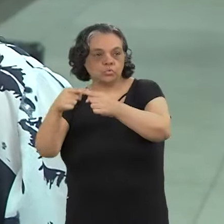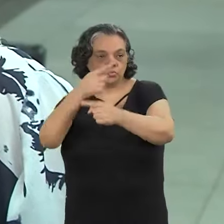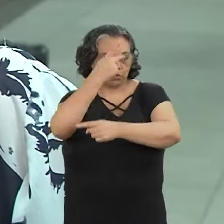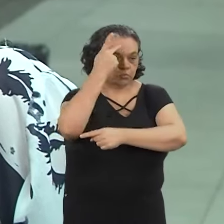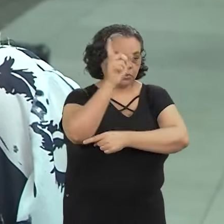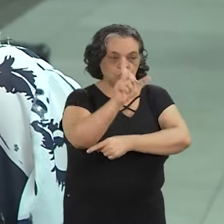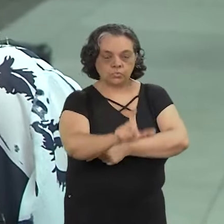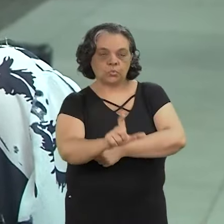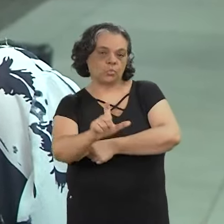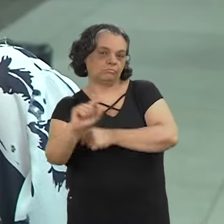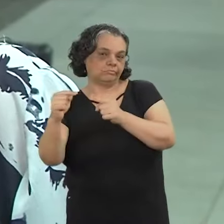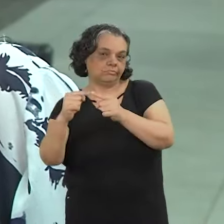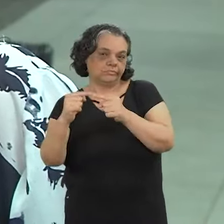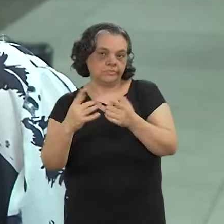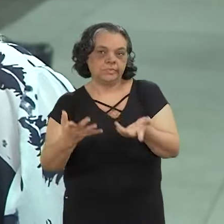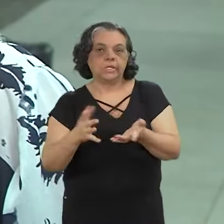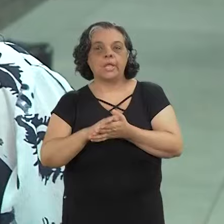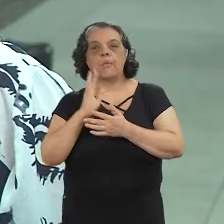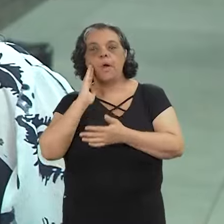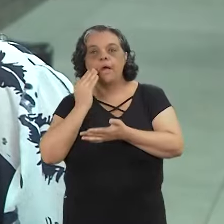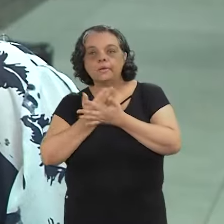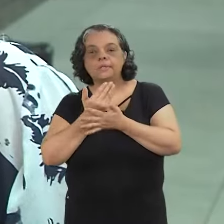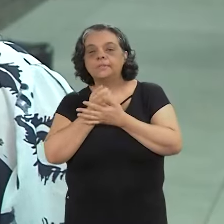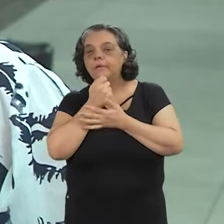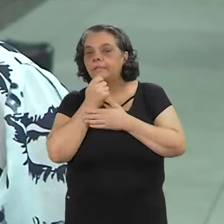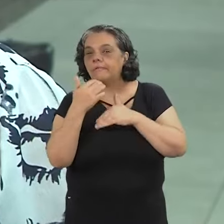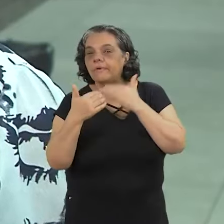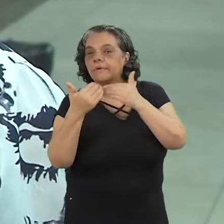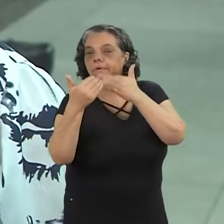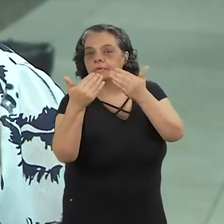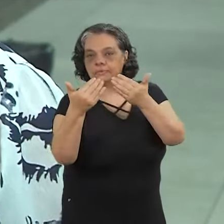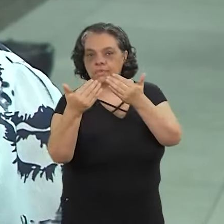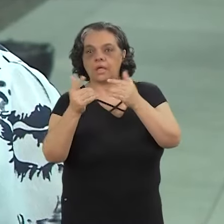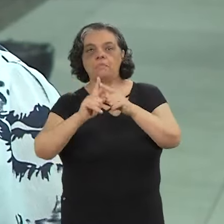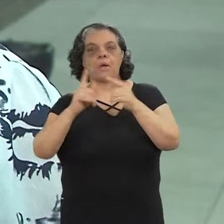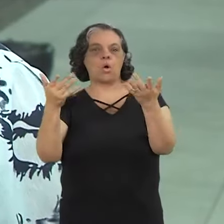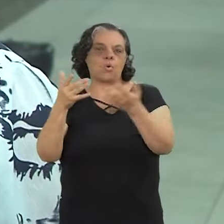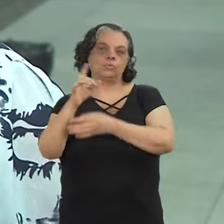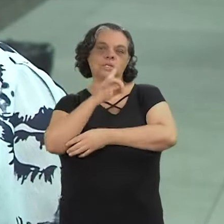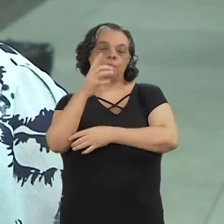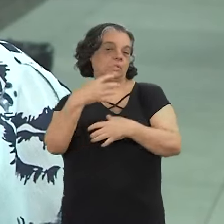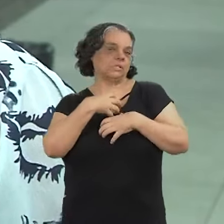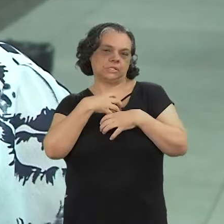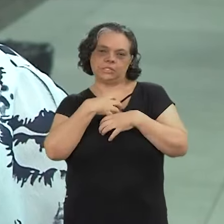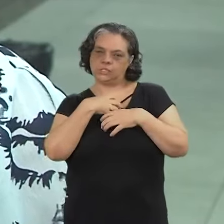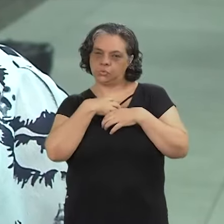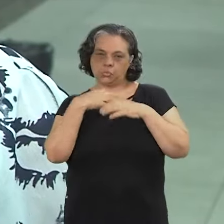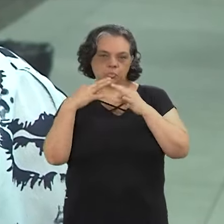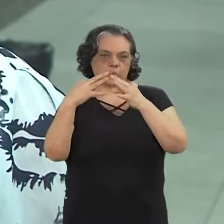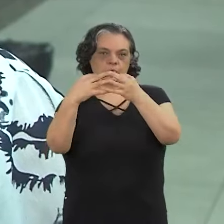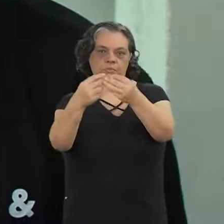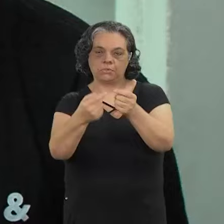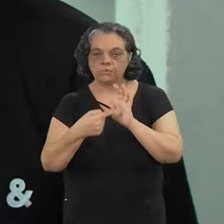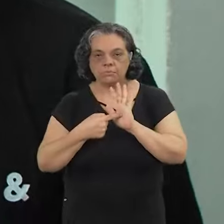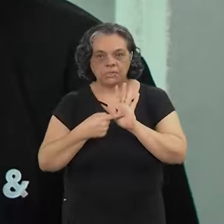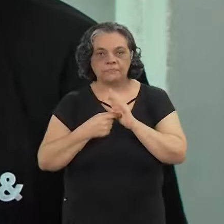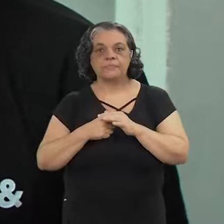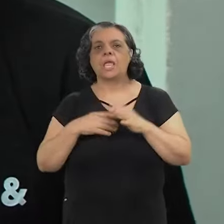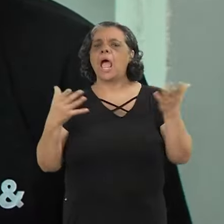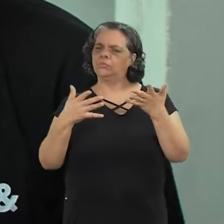pessoas estereótipos e eu acredito que isso ainda vai crescer muito mas hoje em dia não me sinto totalmente representada